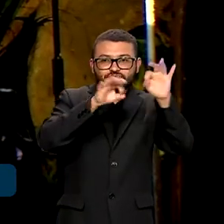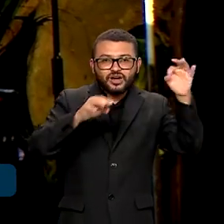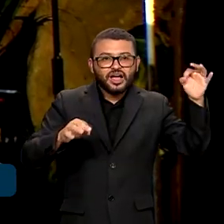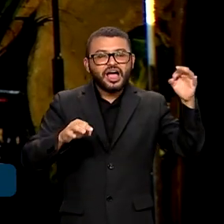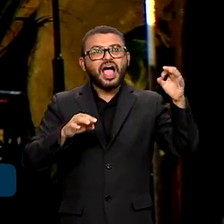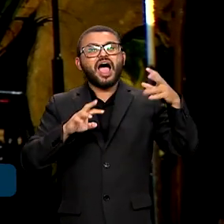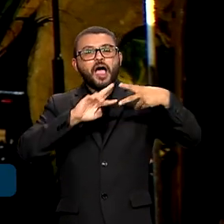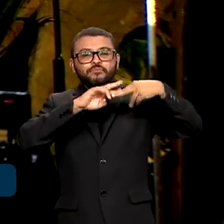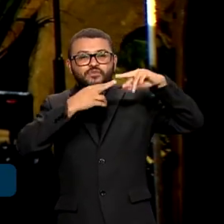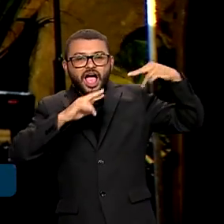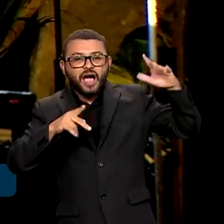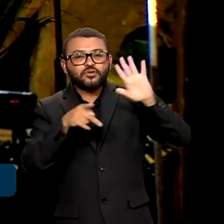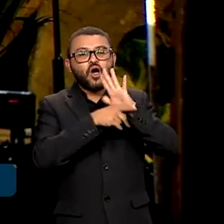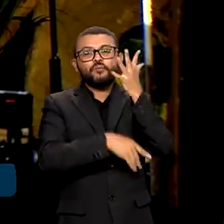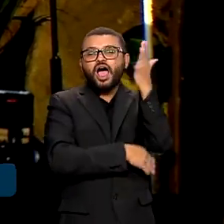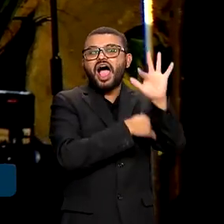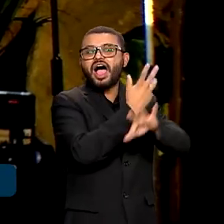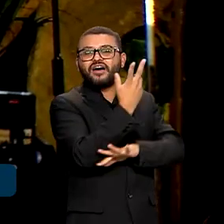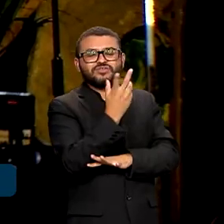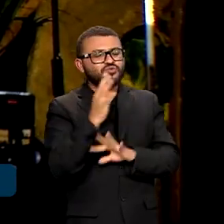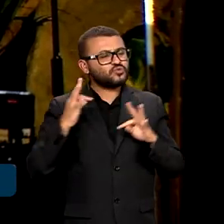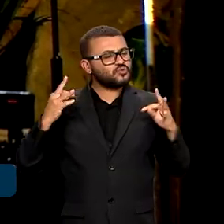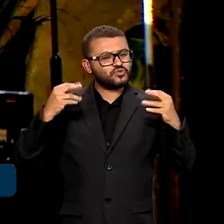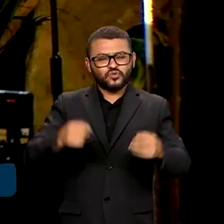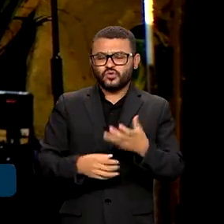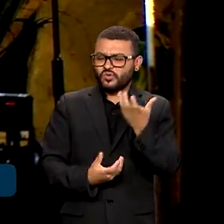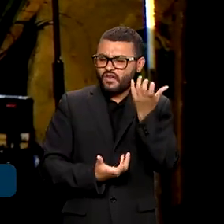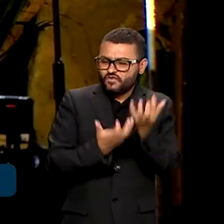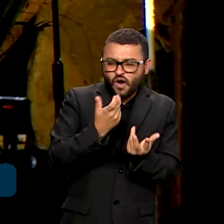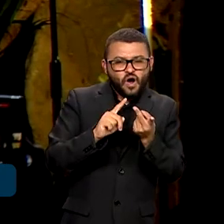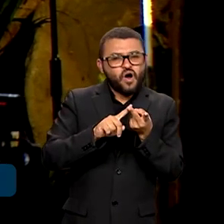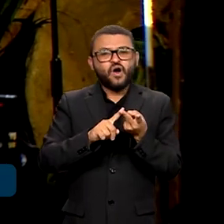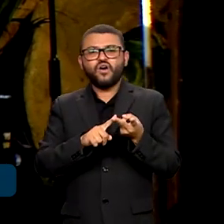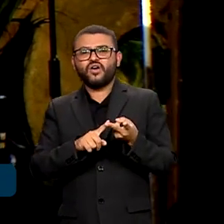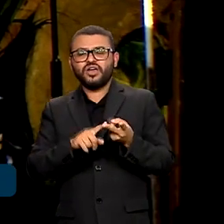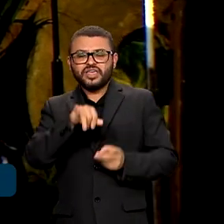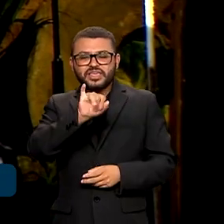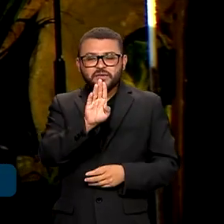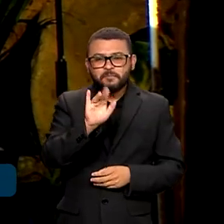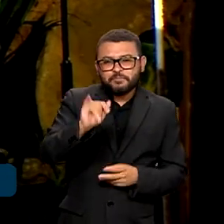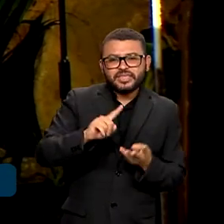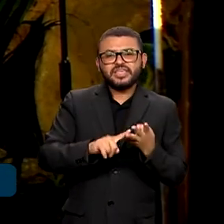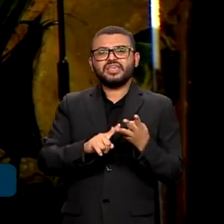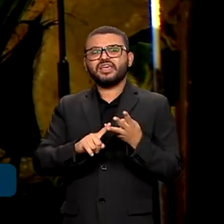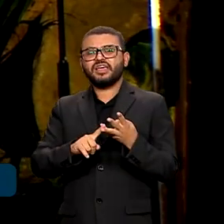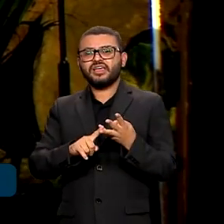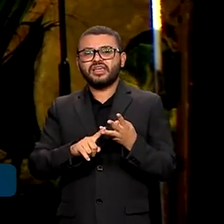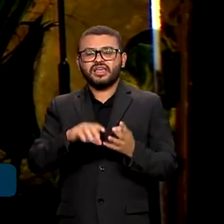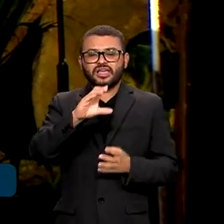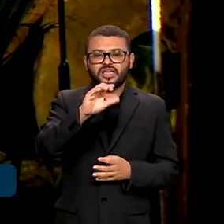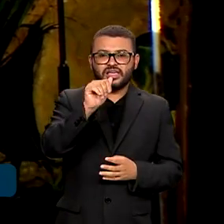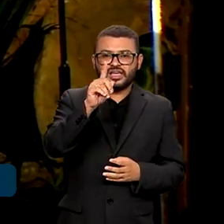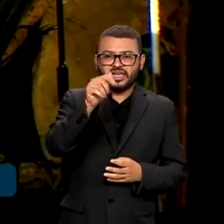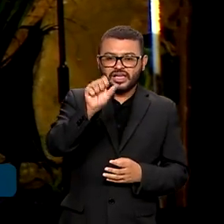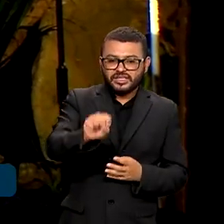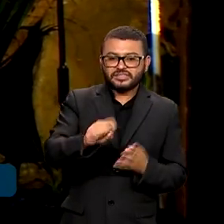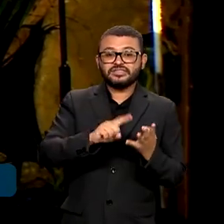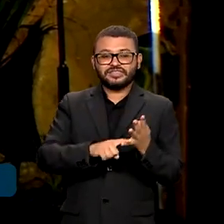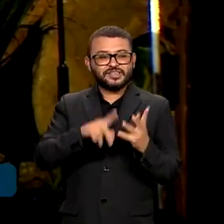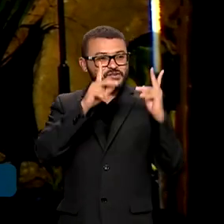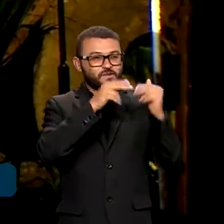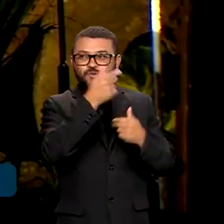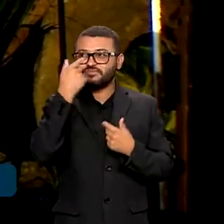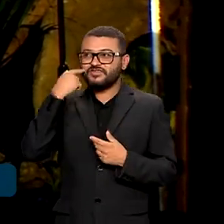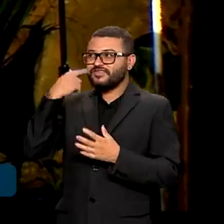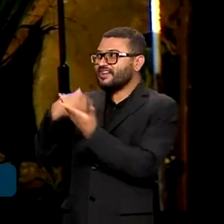tracuá, tem cipó de fogo, tem cipó tingui, tem cipó de escada, como